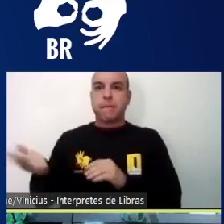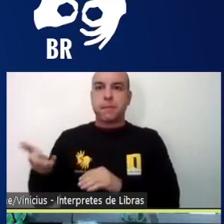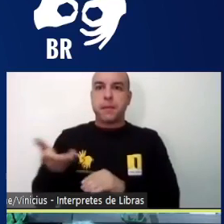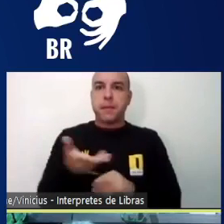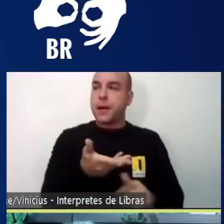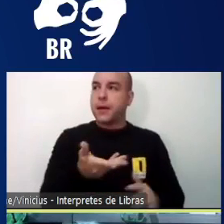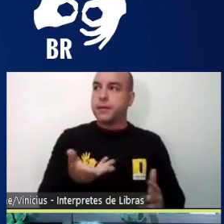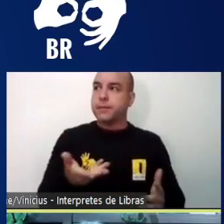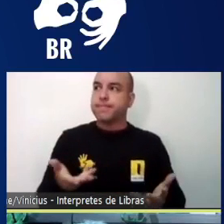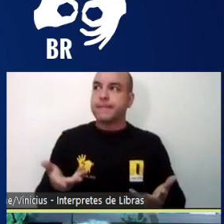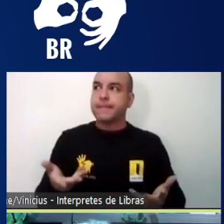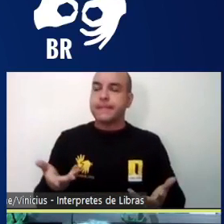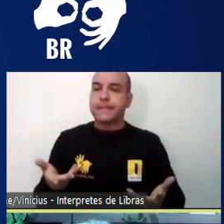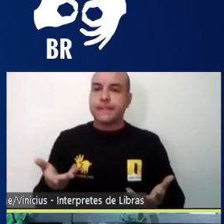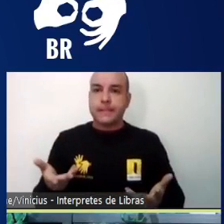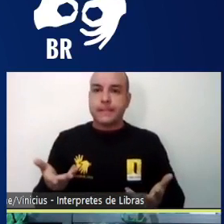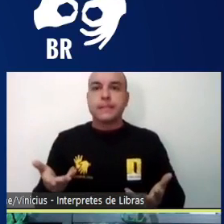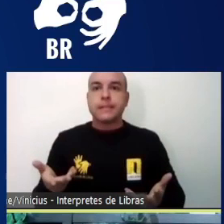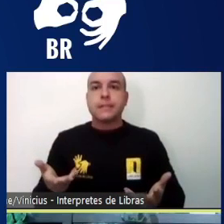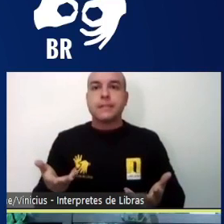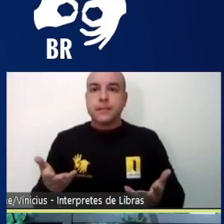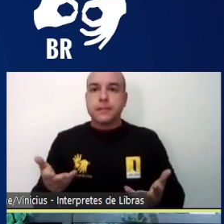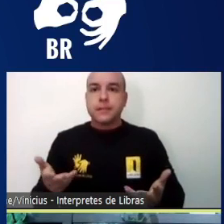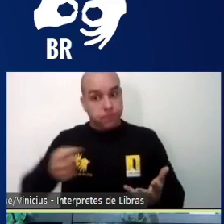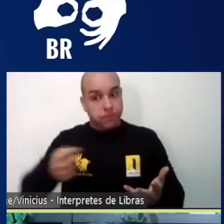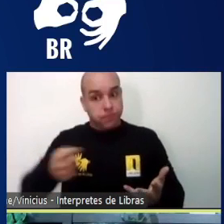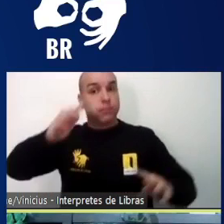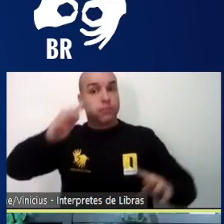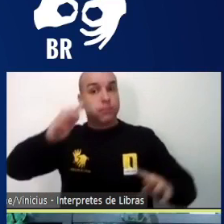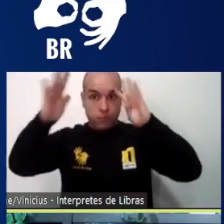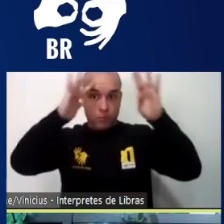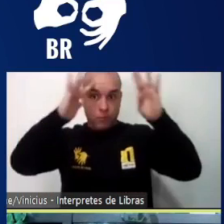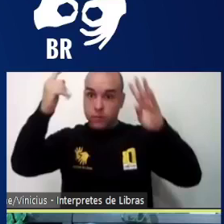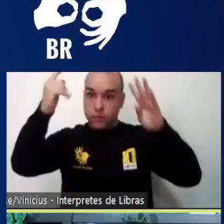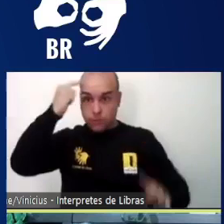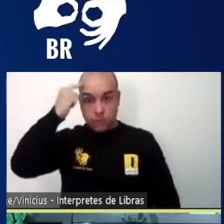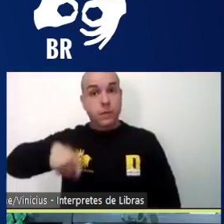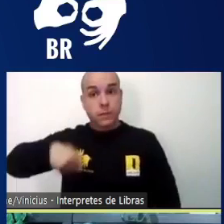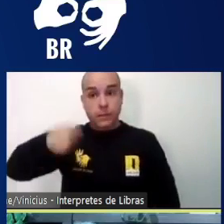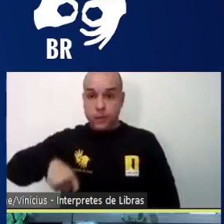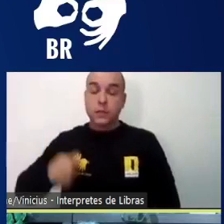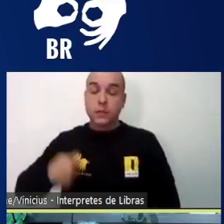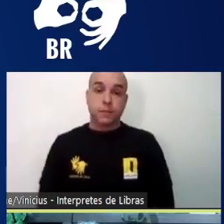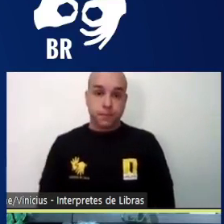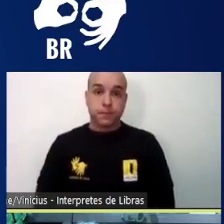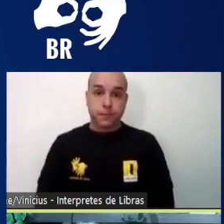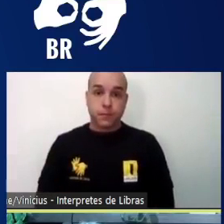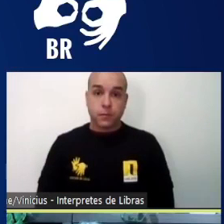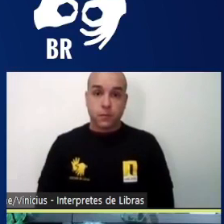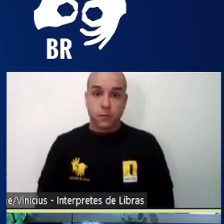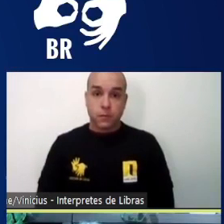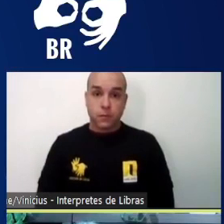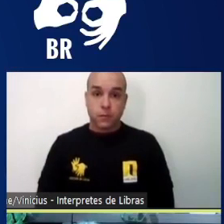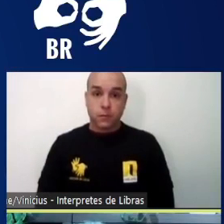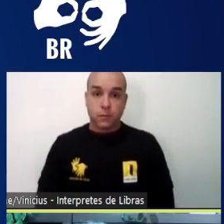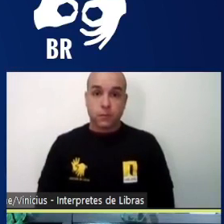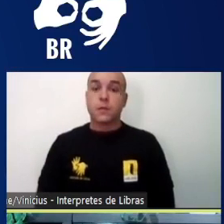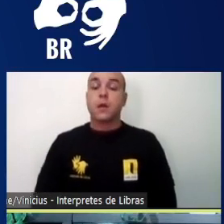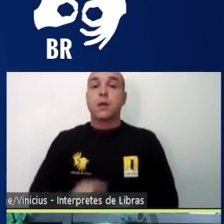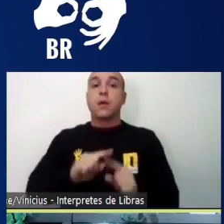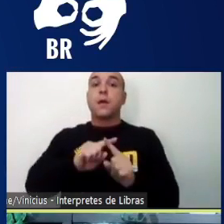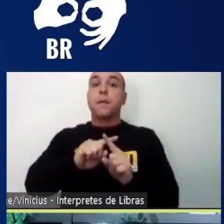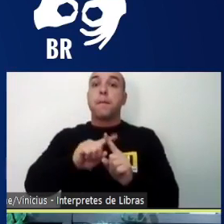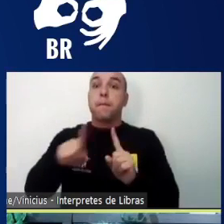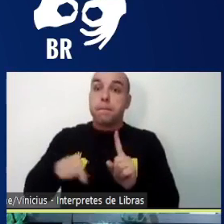Sem dúvida, é muito importante, mas que não devem, com certeza, se sobrepor à importância do ser